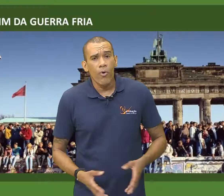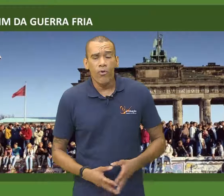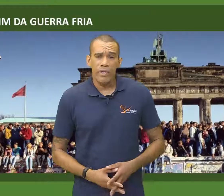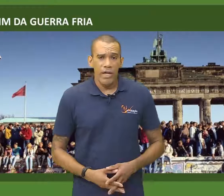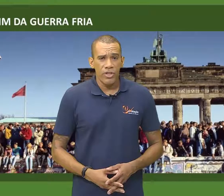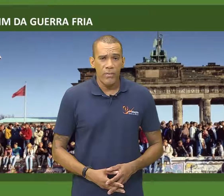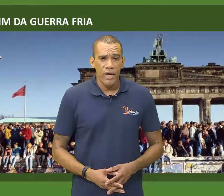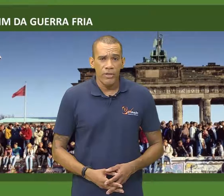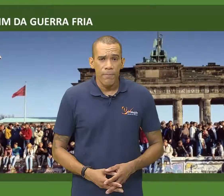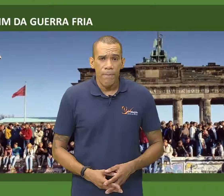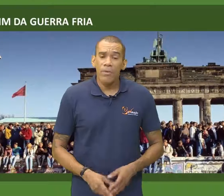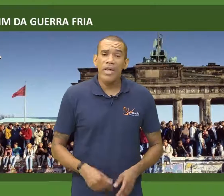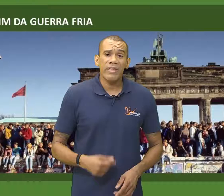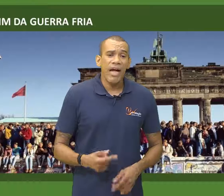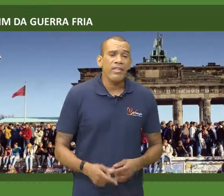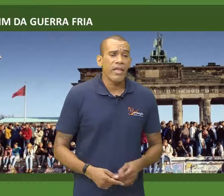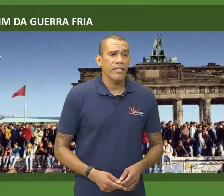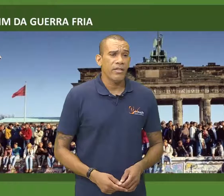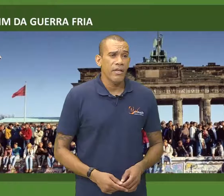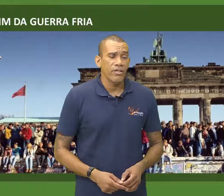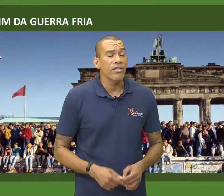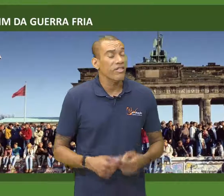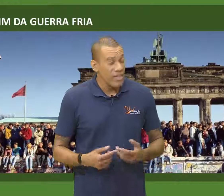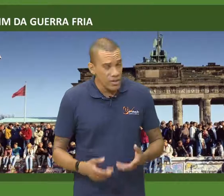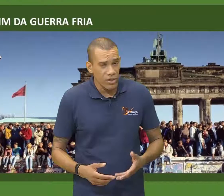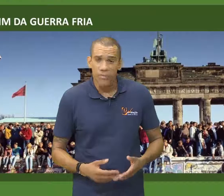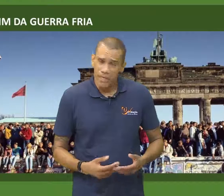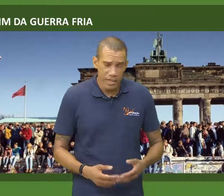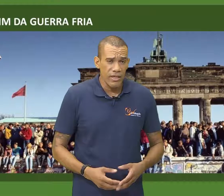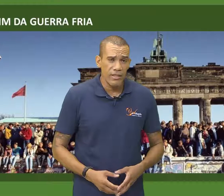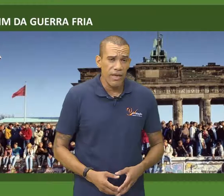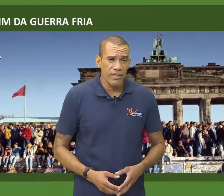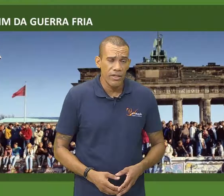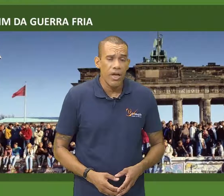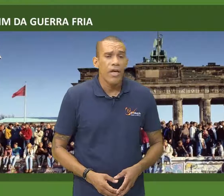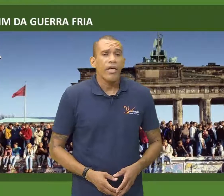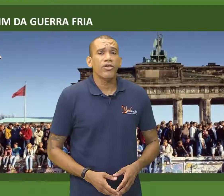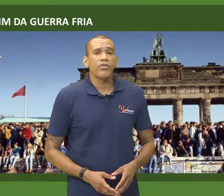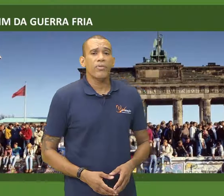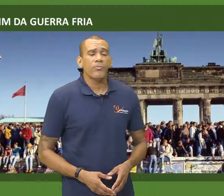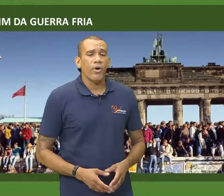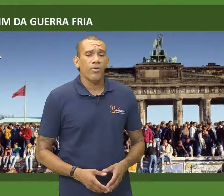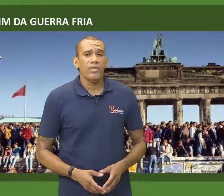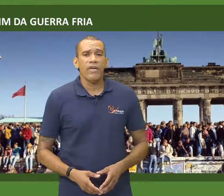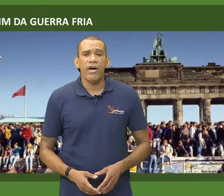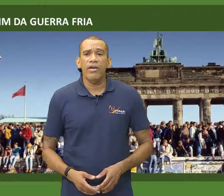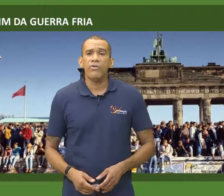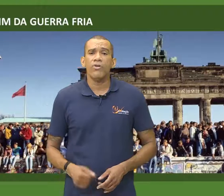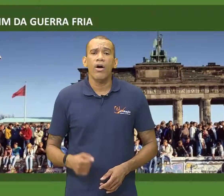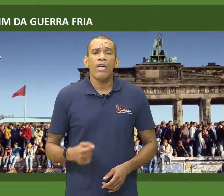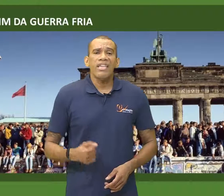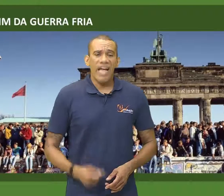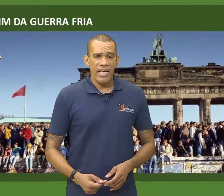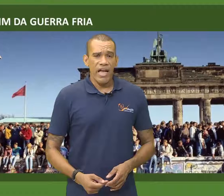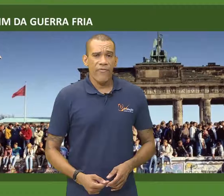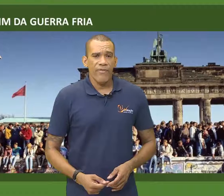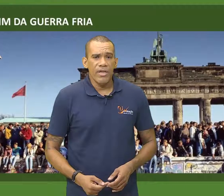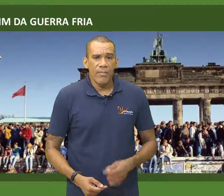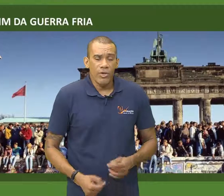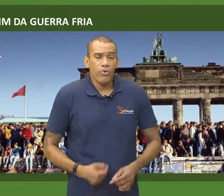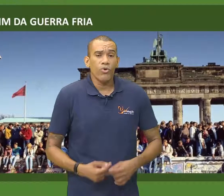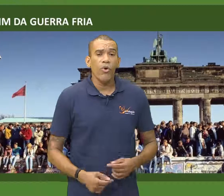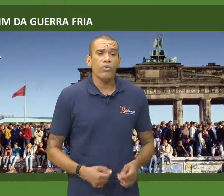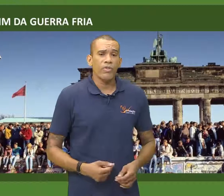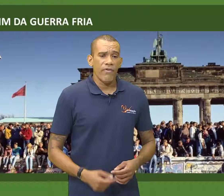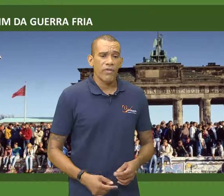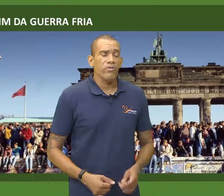um pouco tardiamente. Um detalhe interessante, triste, mas ainda interessante, que a gente pode observar não só da Guerra Fria,